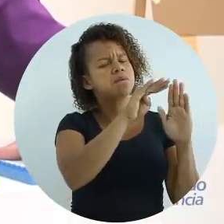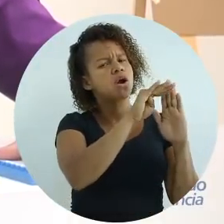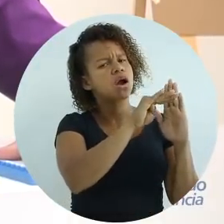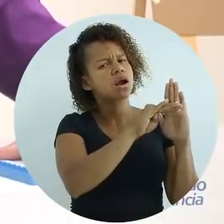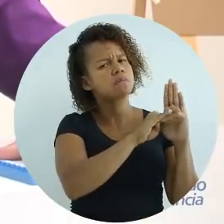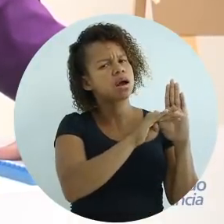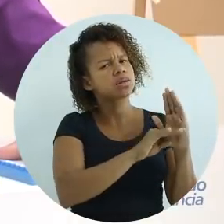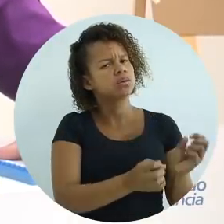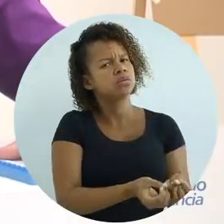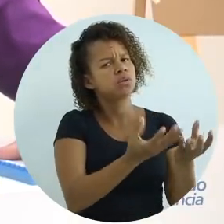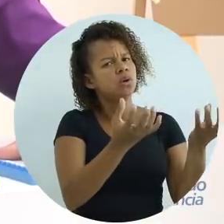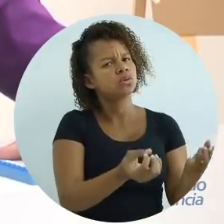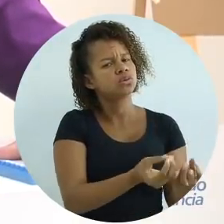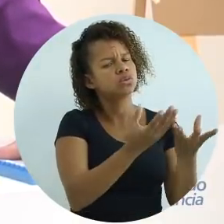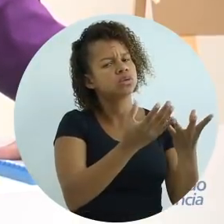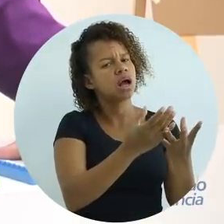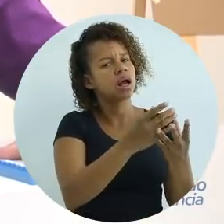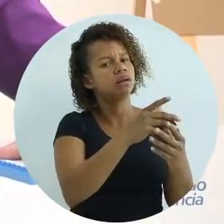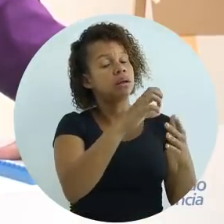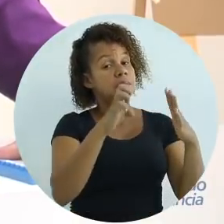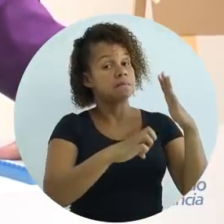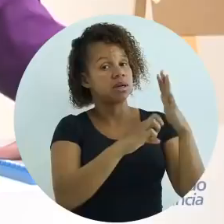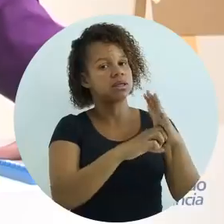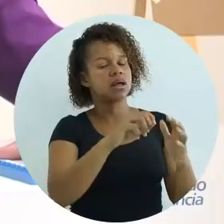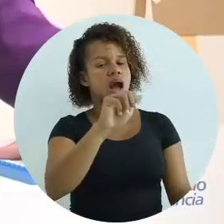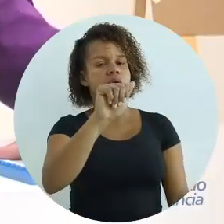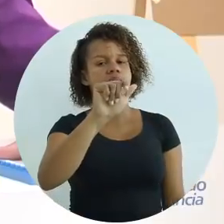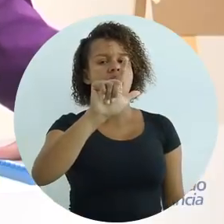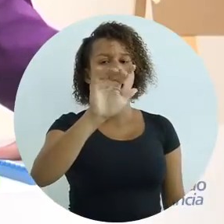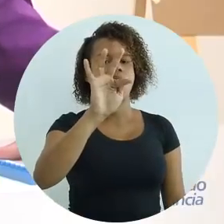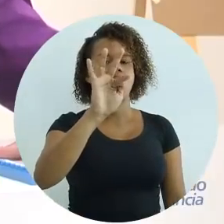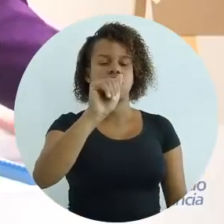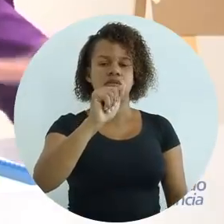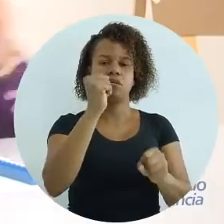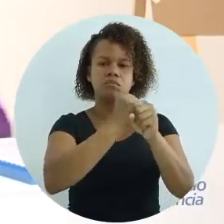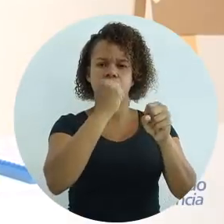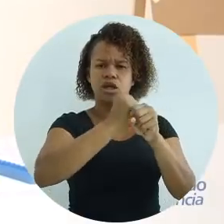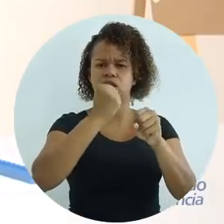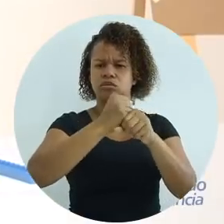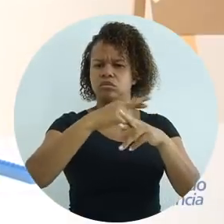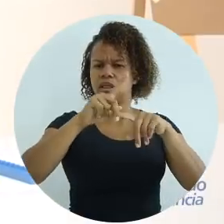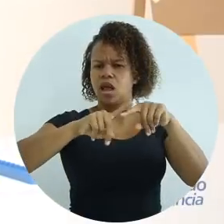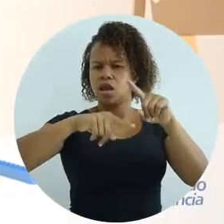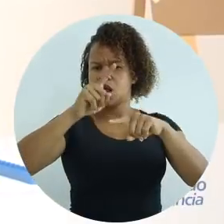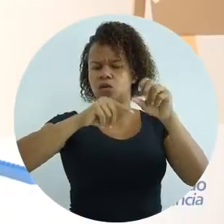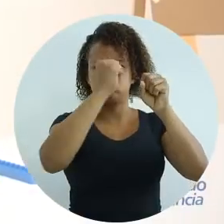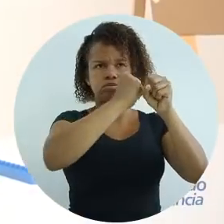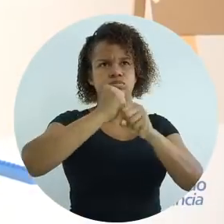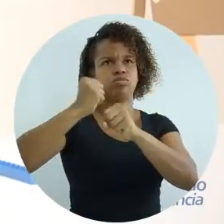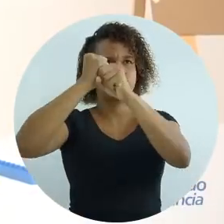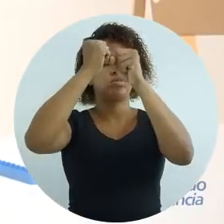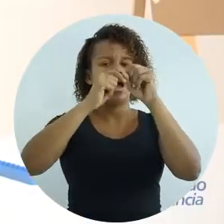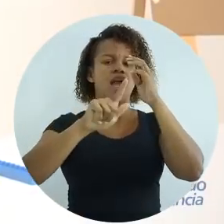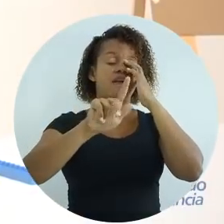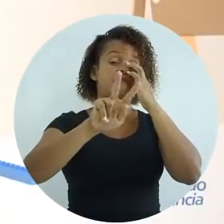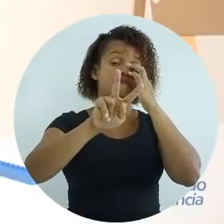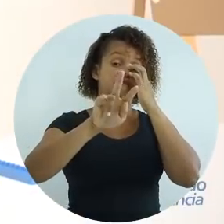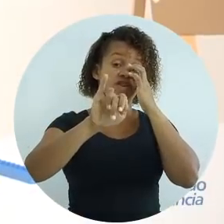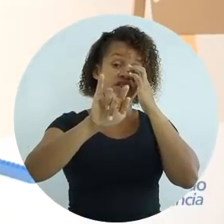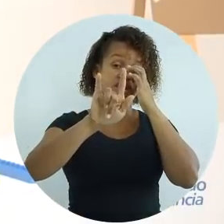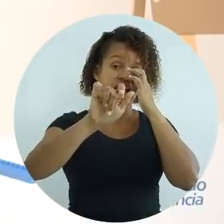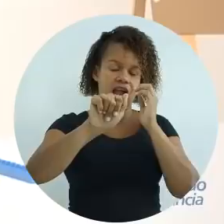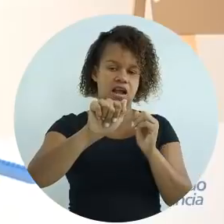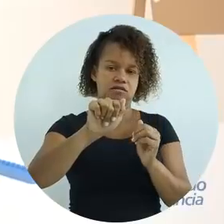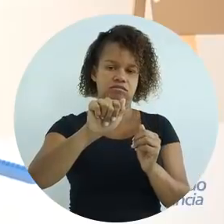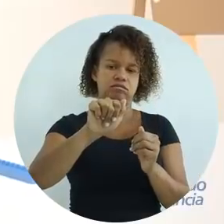de produção da empresa Alfa, aquela empresa de materiais de construção. É uma empresa de vigas, como vimos no caderno de